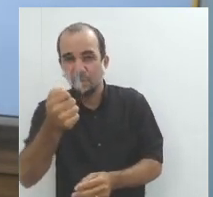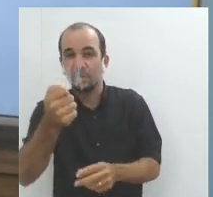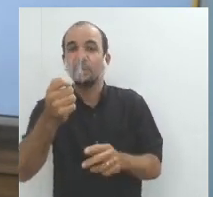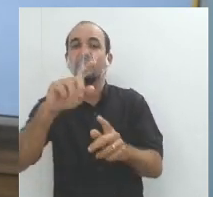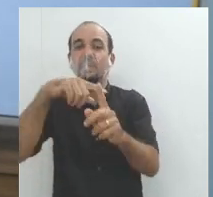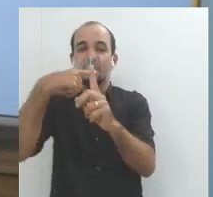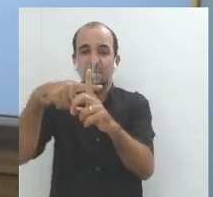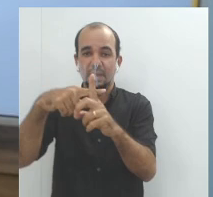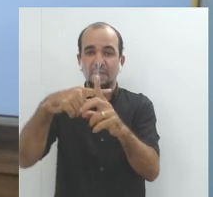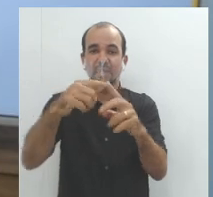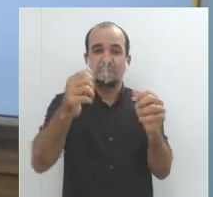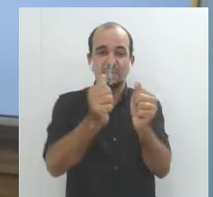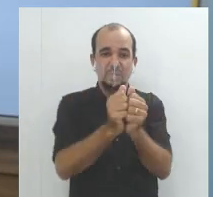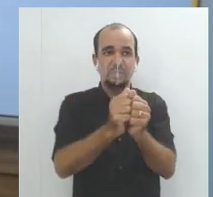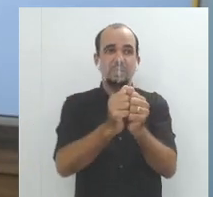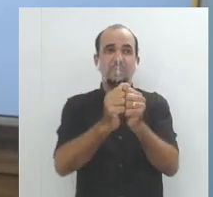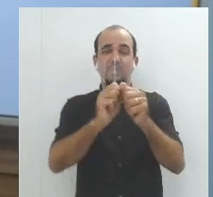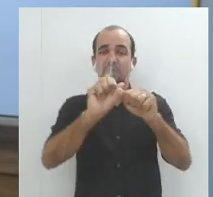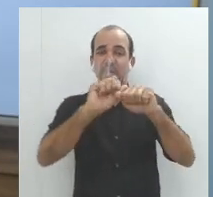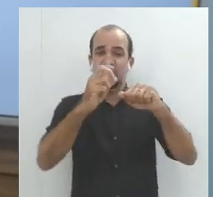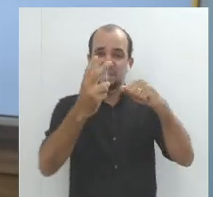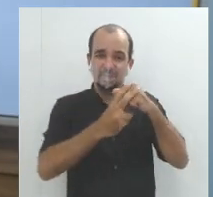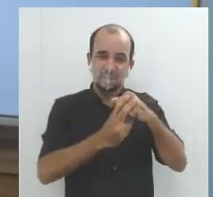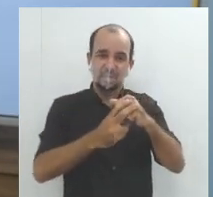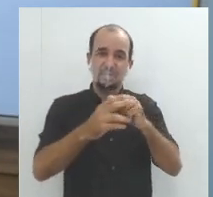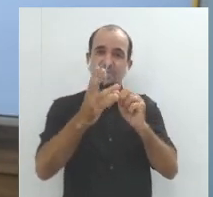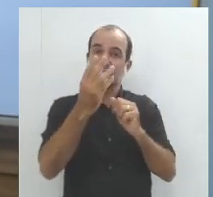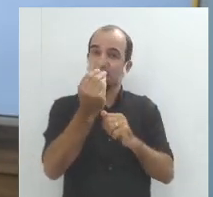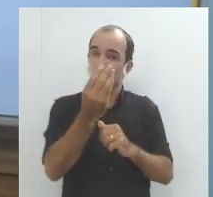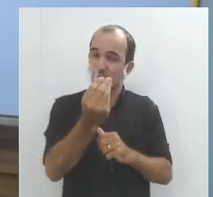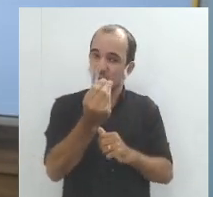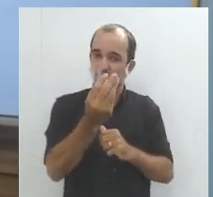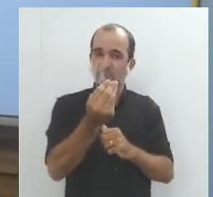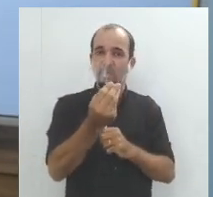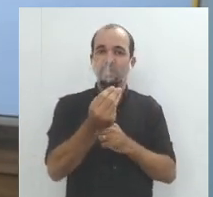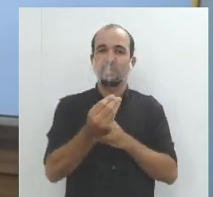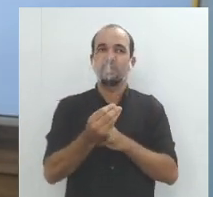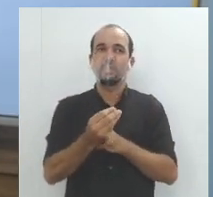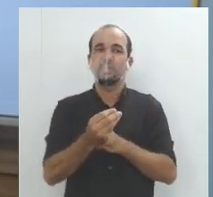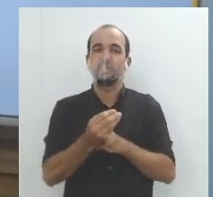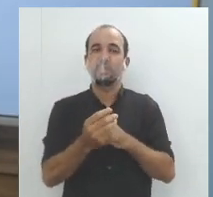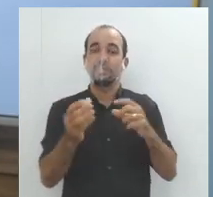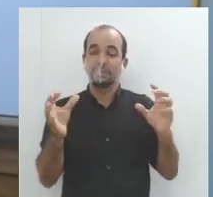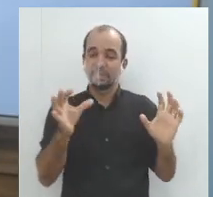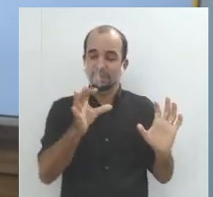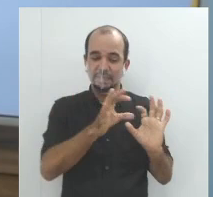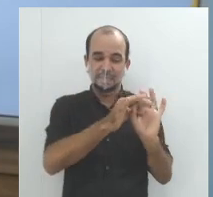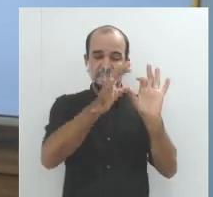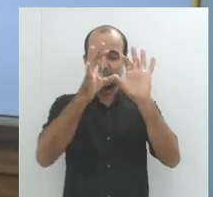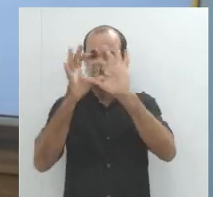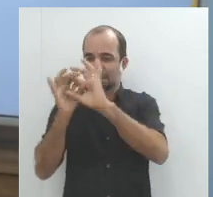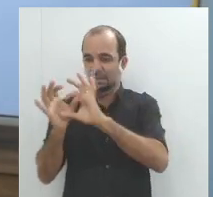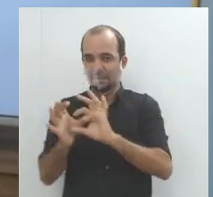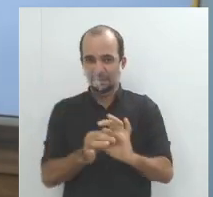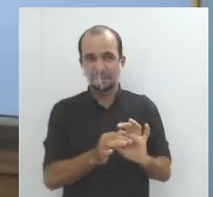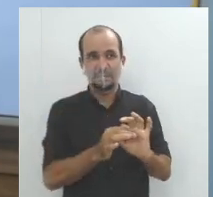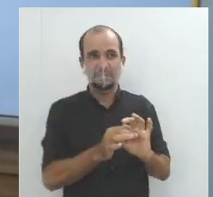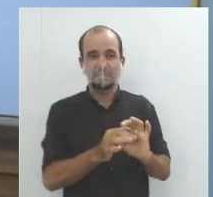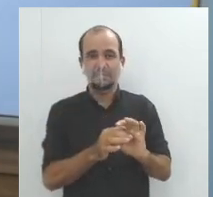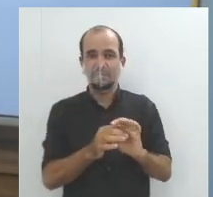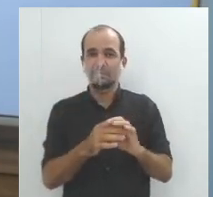circunstancializado pelo advérbio muito. Eis um caso de